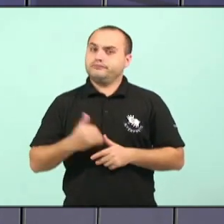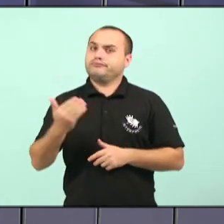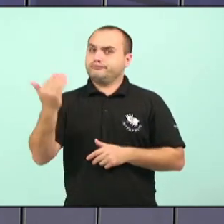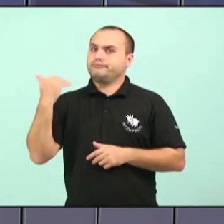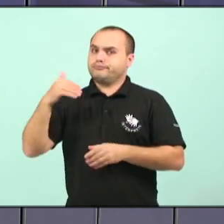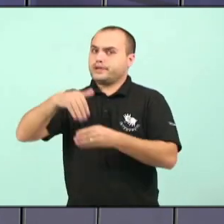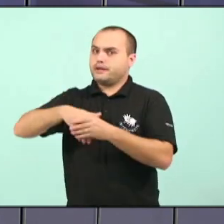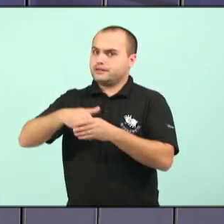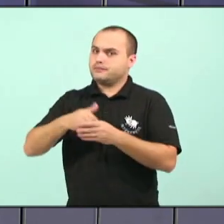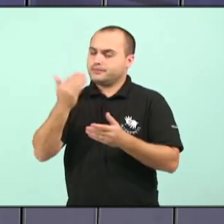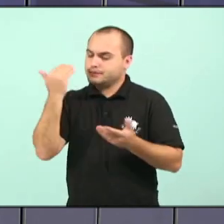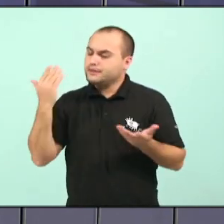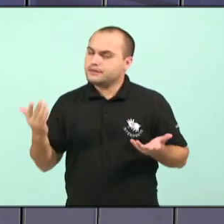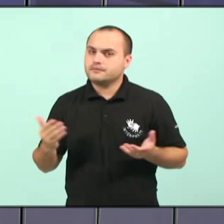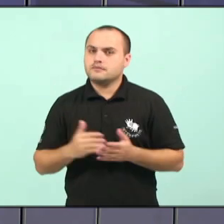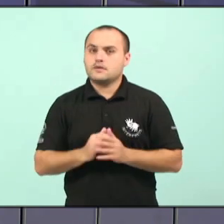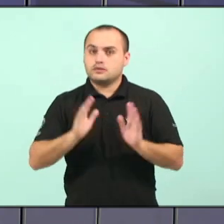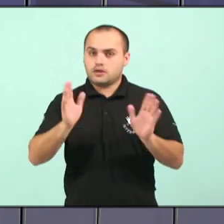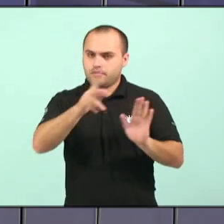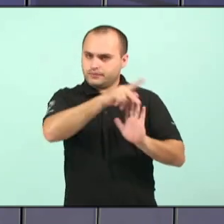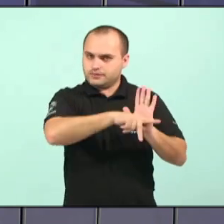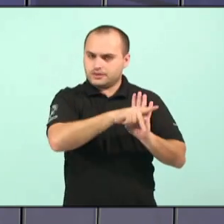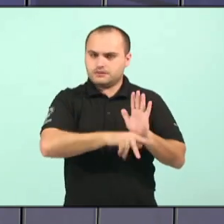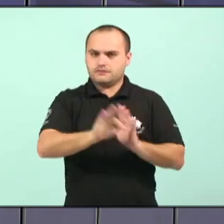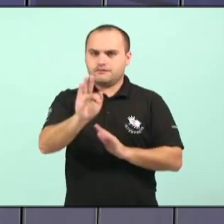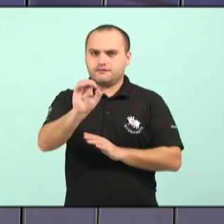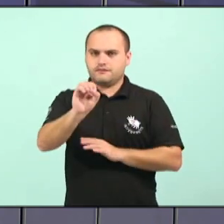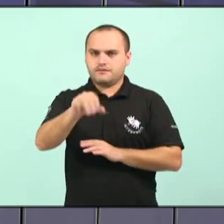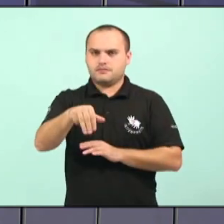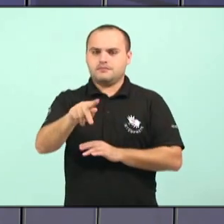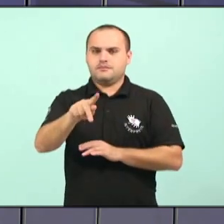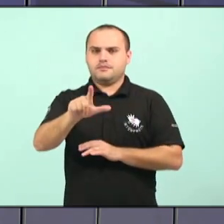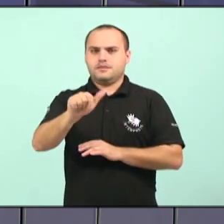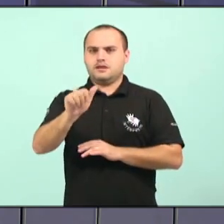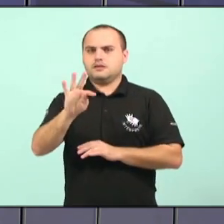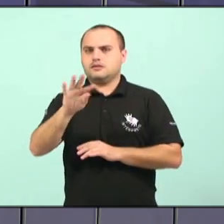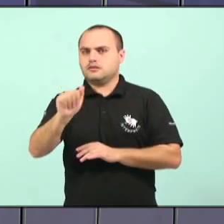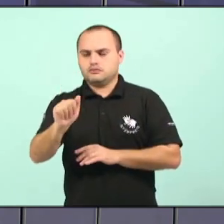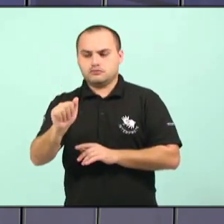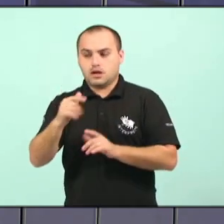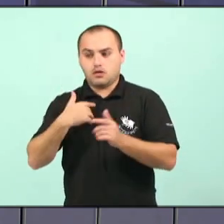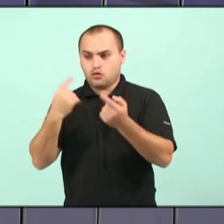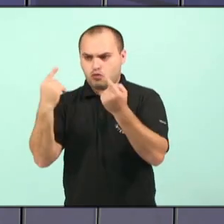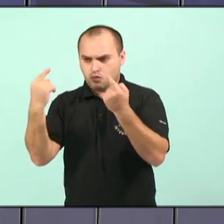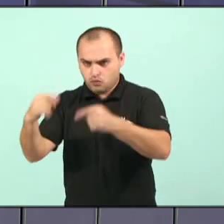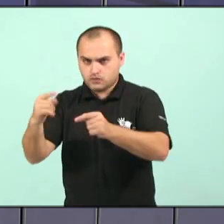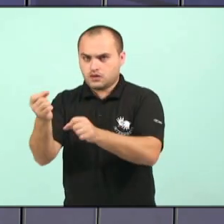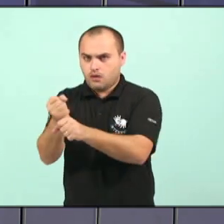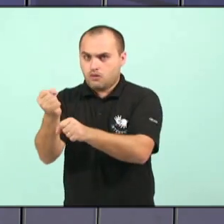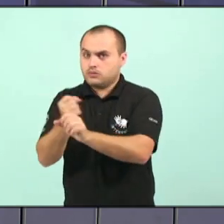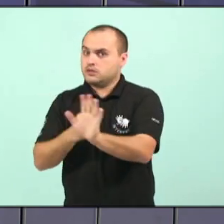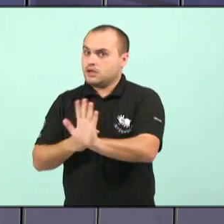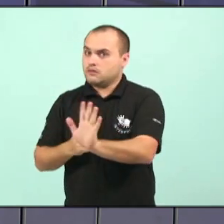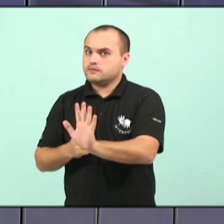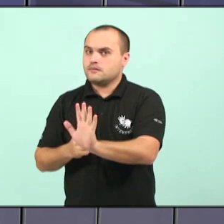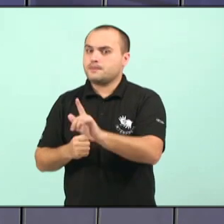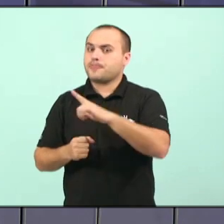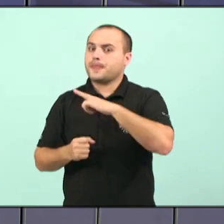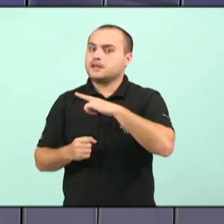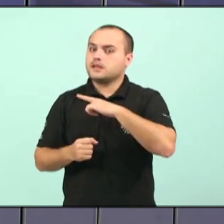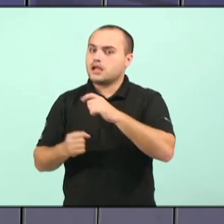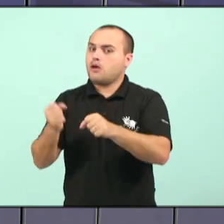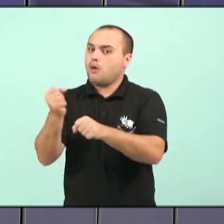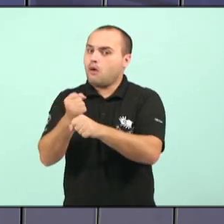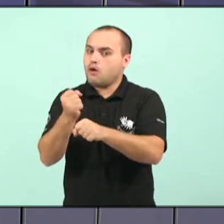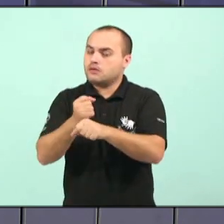Com relação ao projeto Fomplata, como você falou, deixou bem claro, eu não fui contra as obras, acho que as obras são importantes, apesar que eu acho que tem obras mais